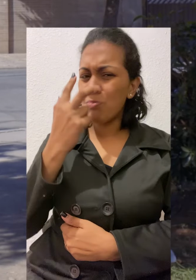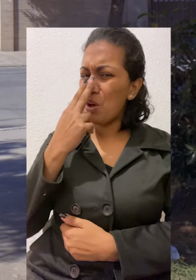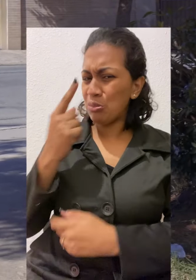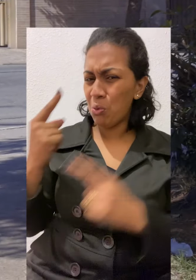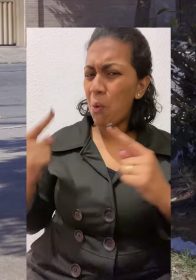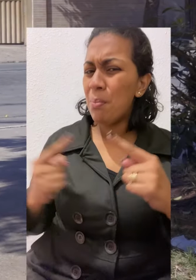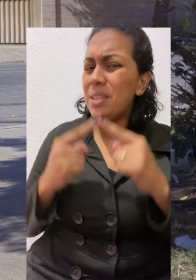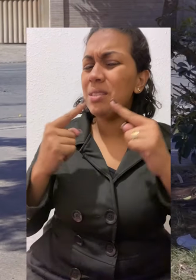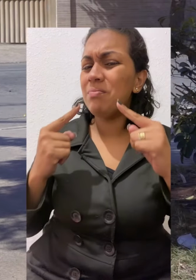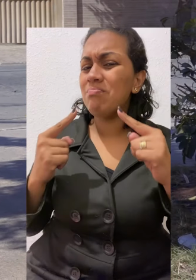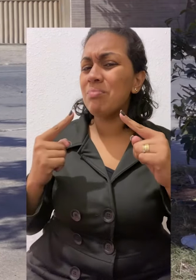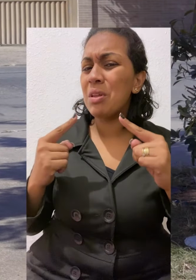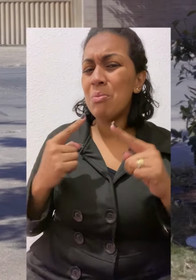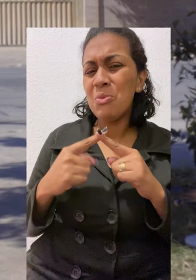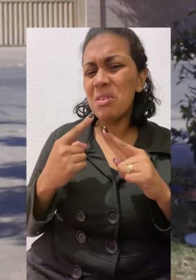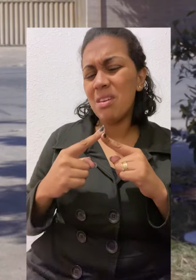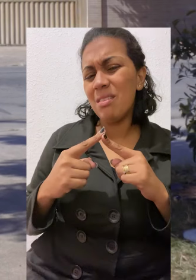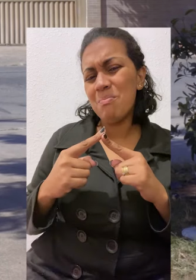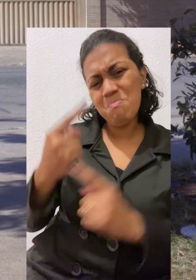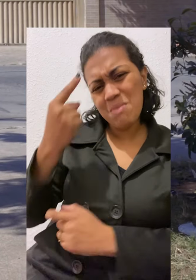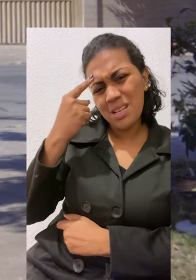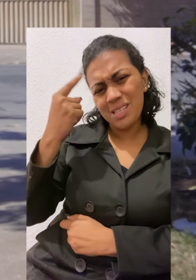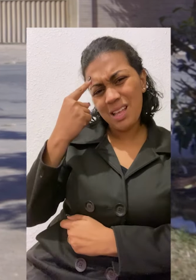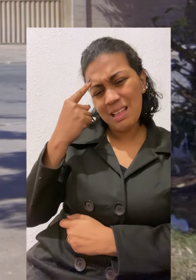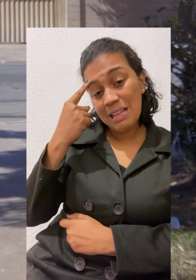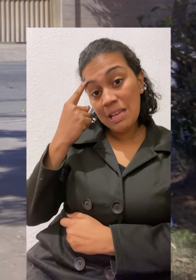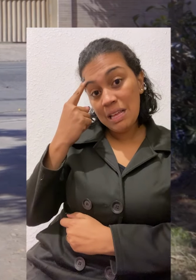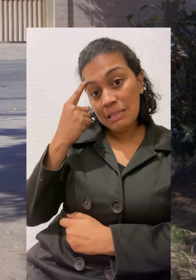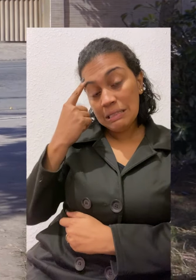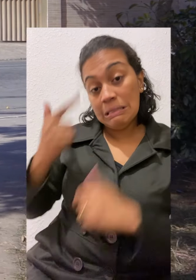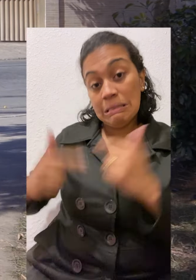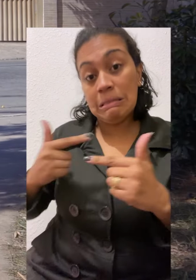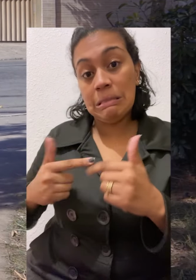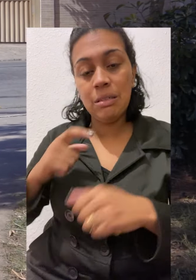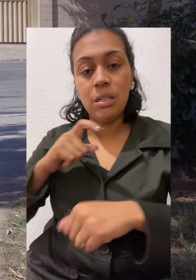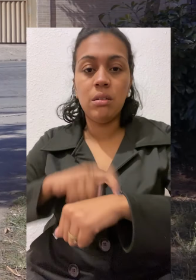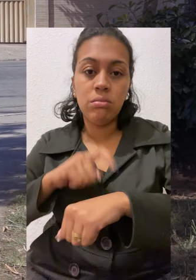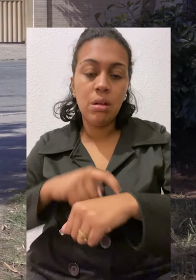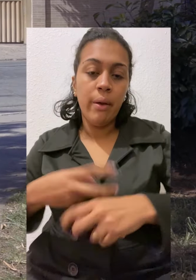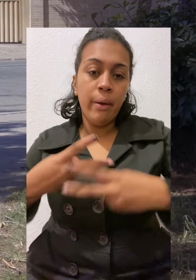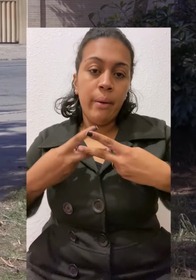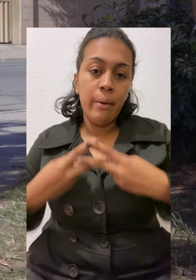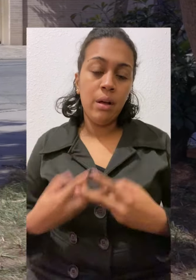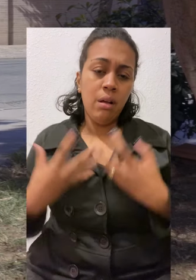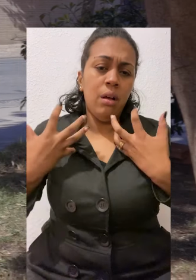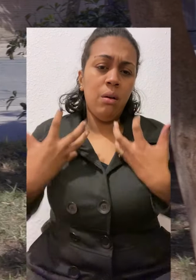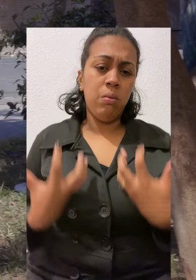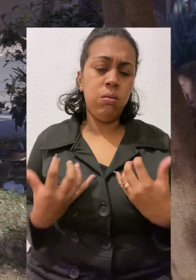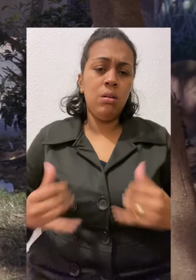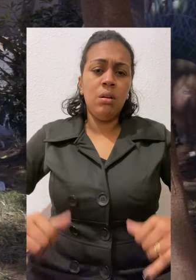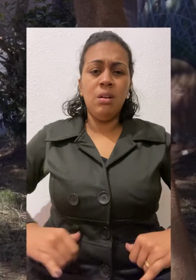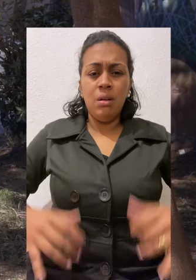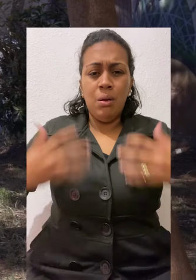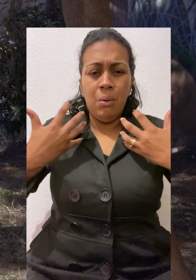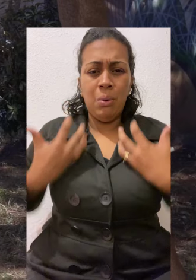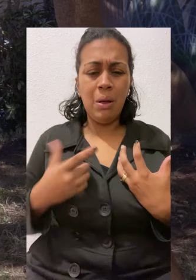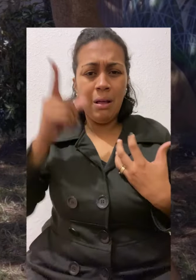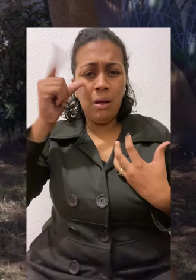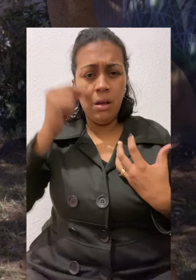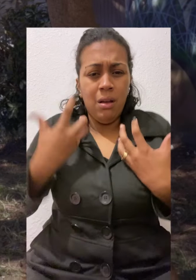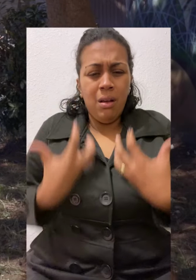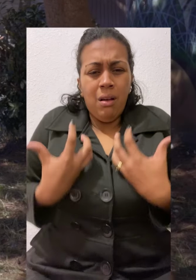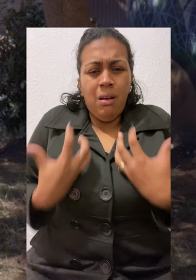sentido, porque demanda. E como demanda? Demanda tempo, paciência, cansaço,